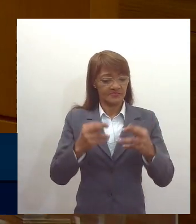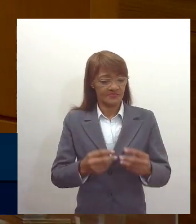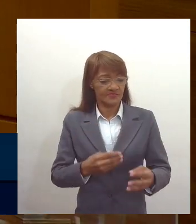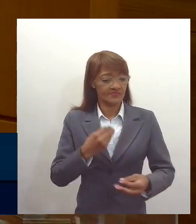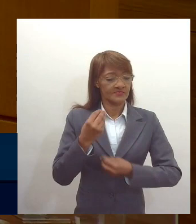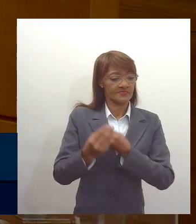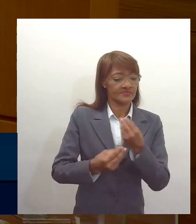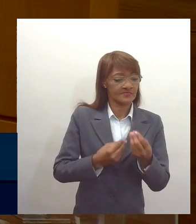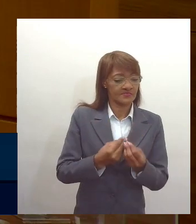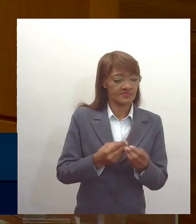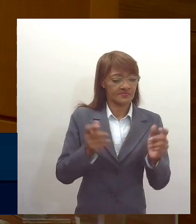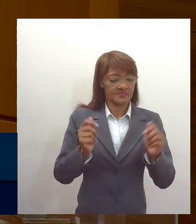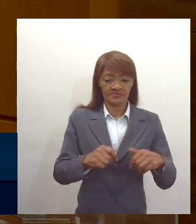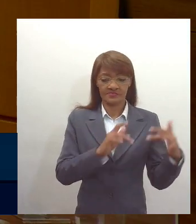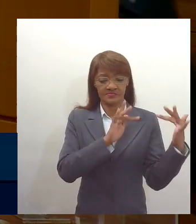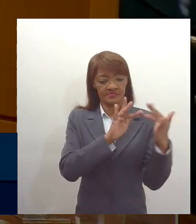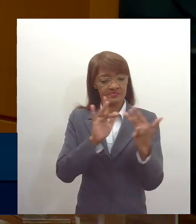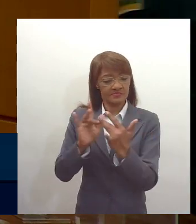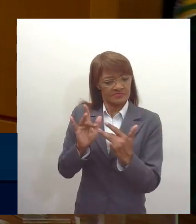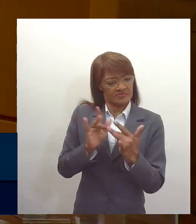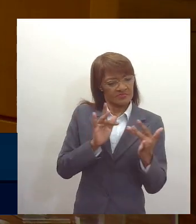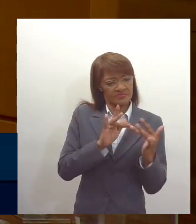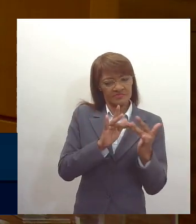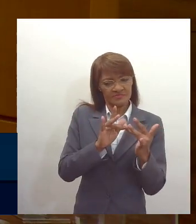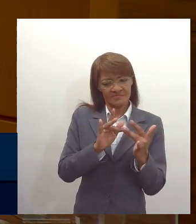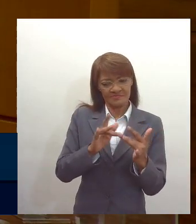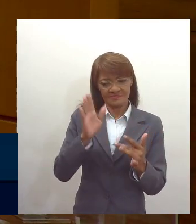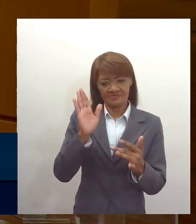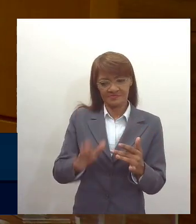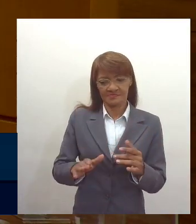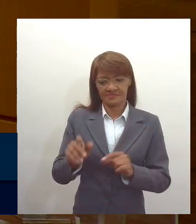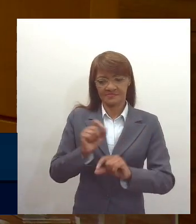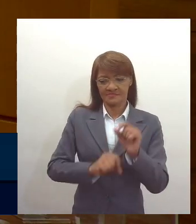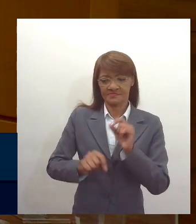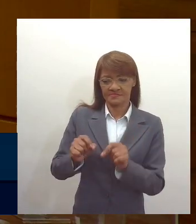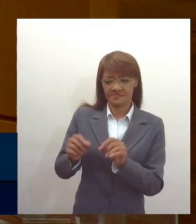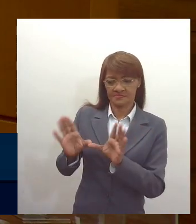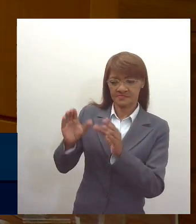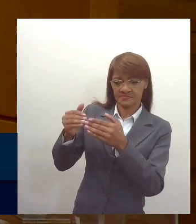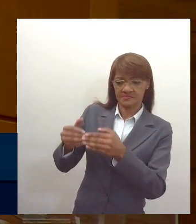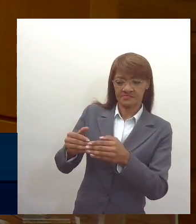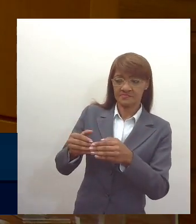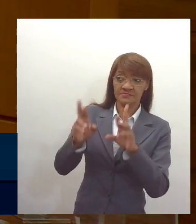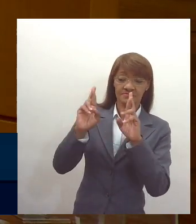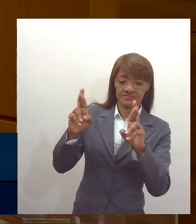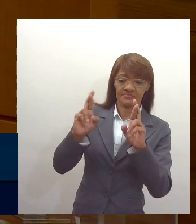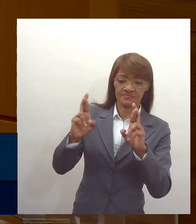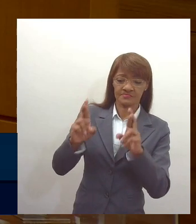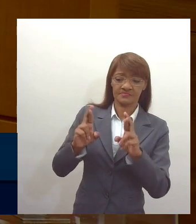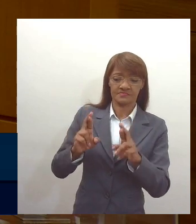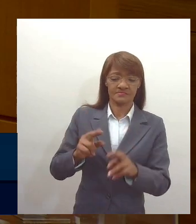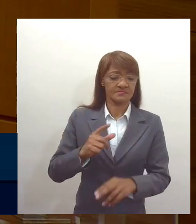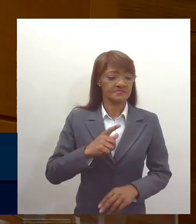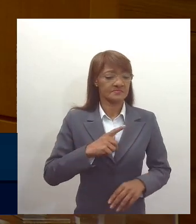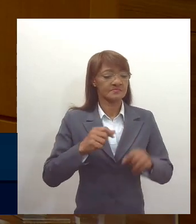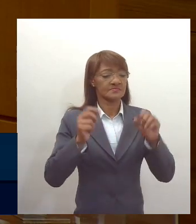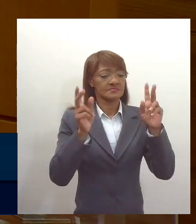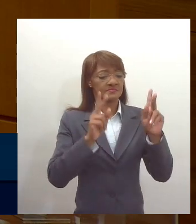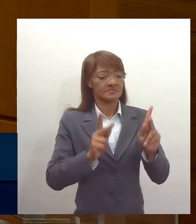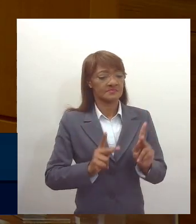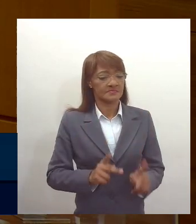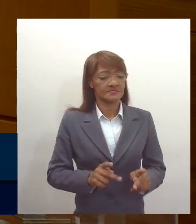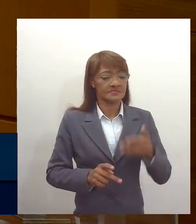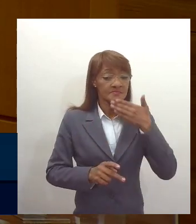as torcidas organizadas, que a gente tenha uma final de paz, que ganhe o melhor. No nosso caso, a gente torce